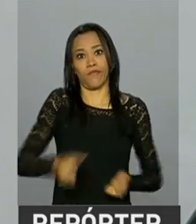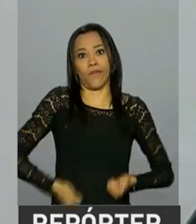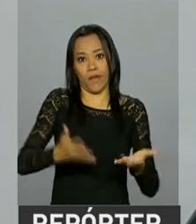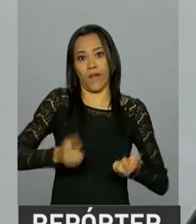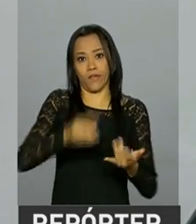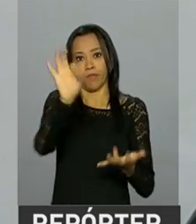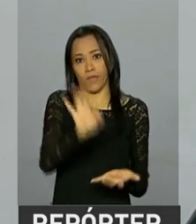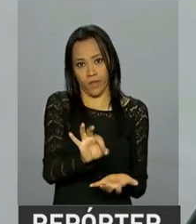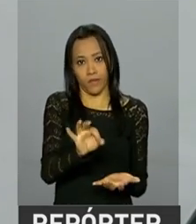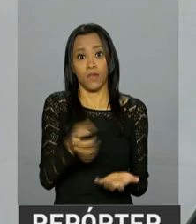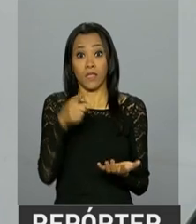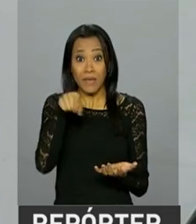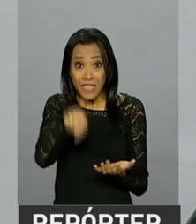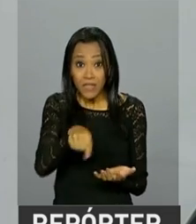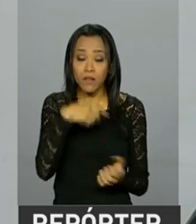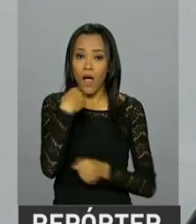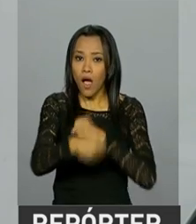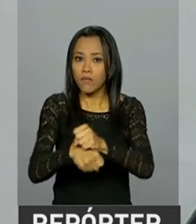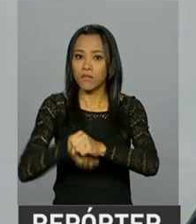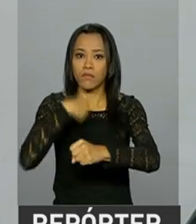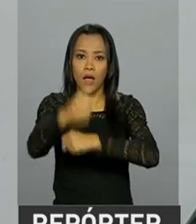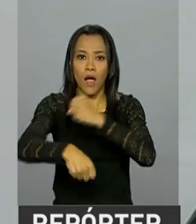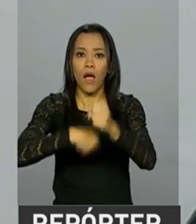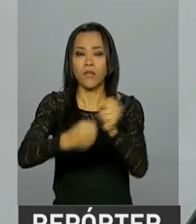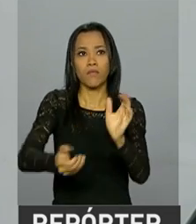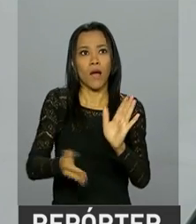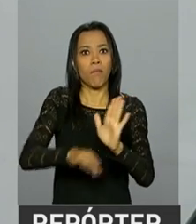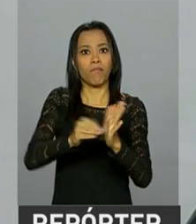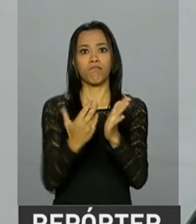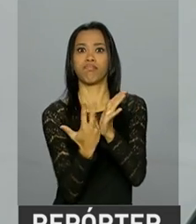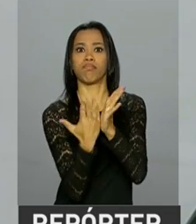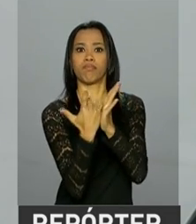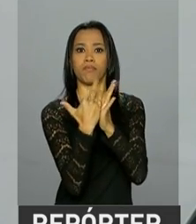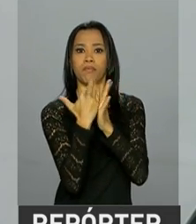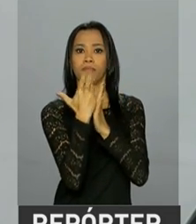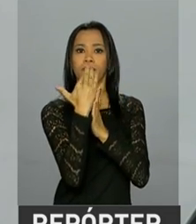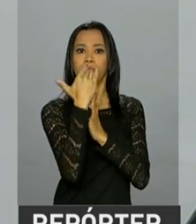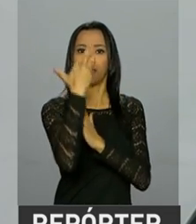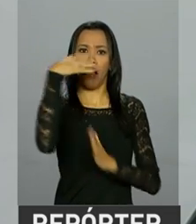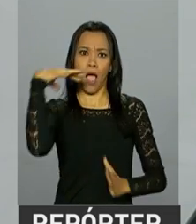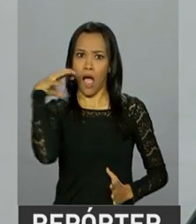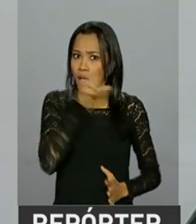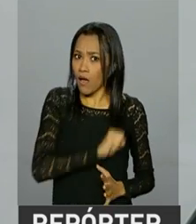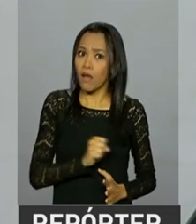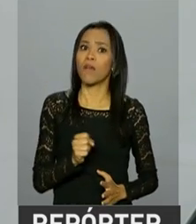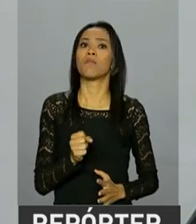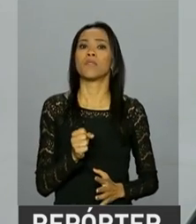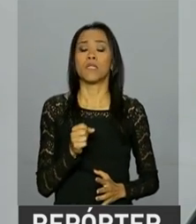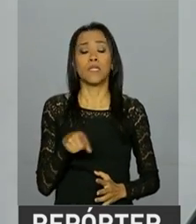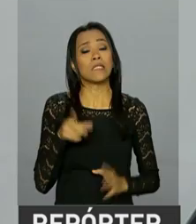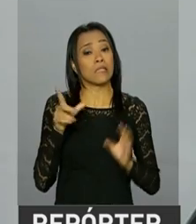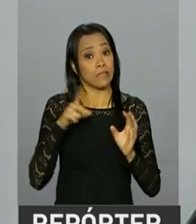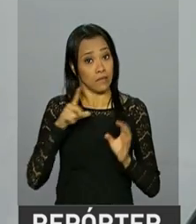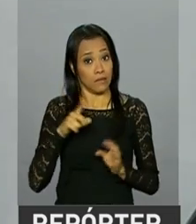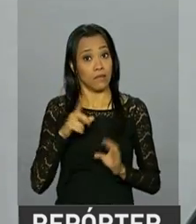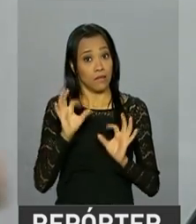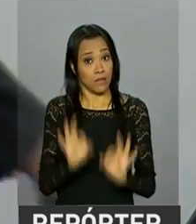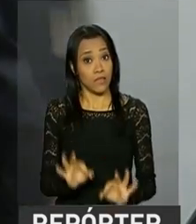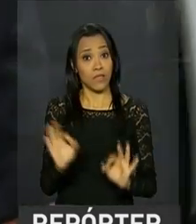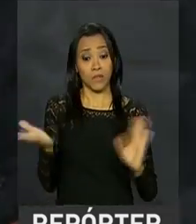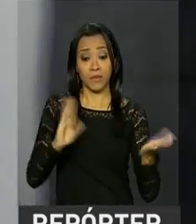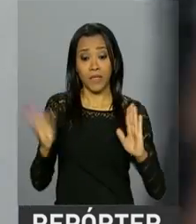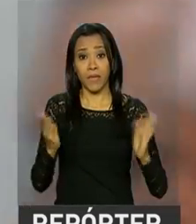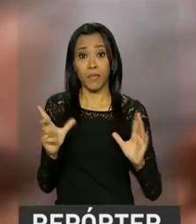essa proporção cresce a cada ano de maneira rápida e, com certeza, em um espaço de tempo